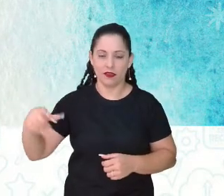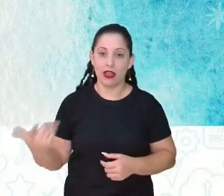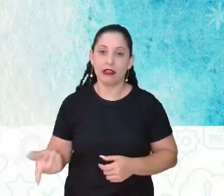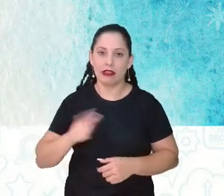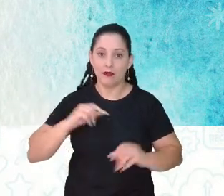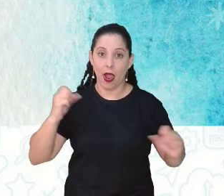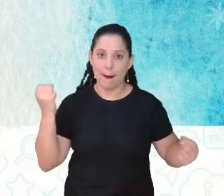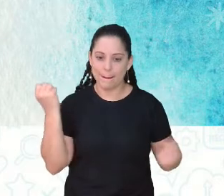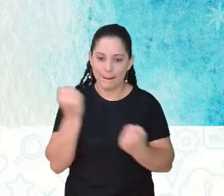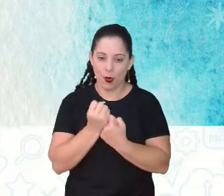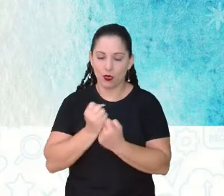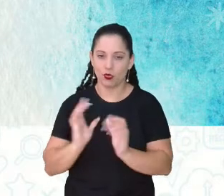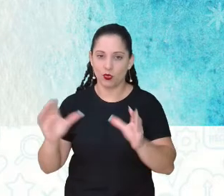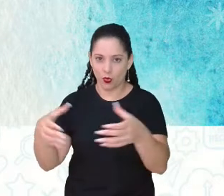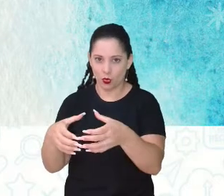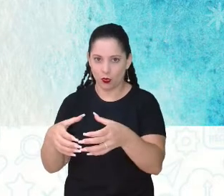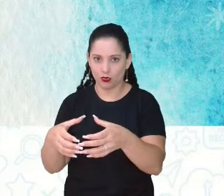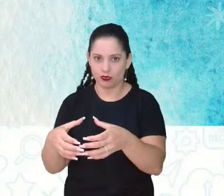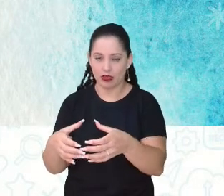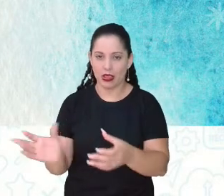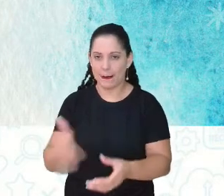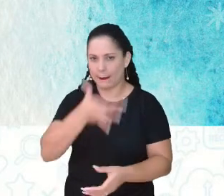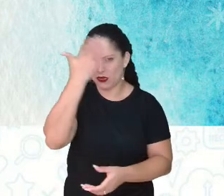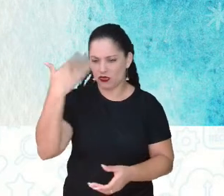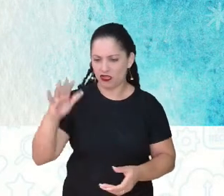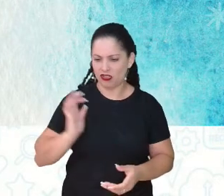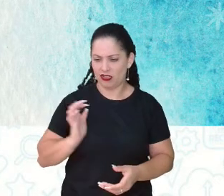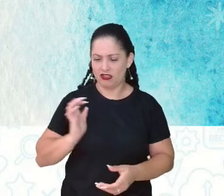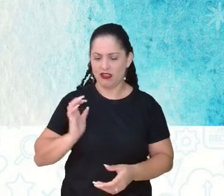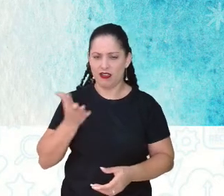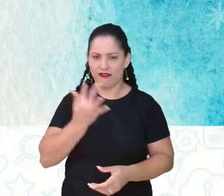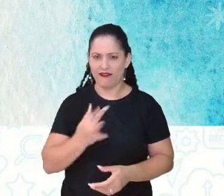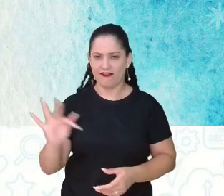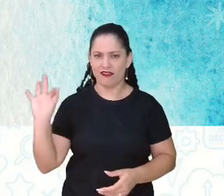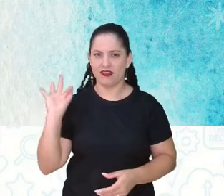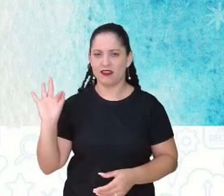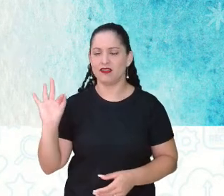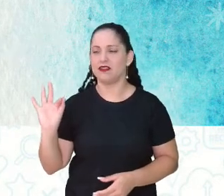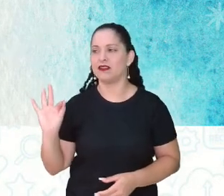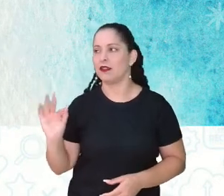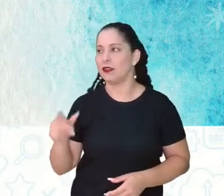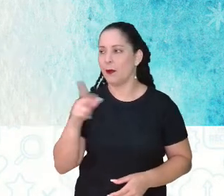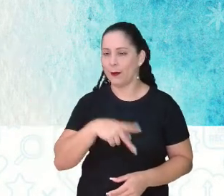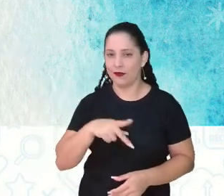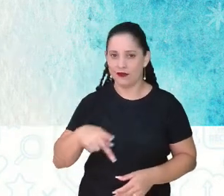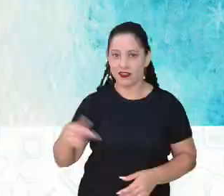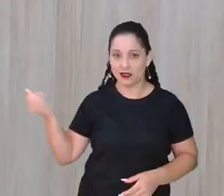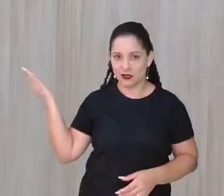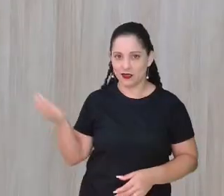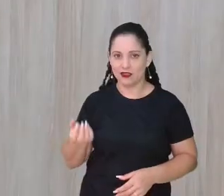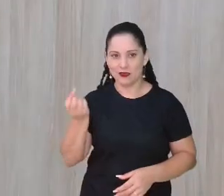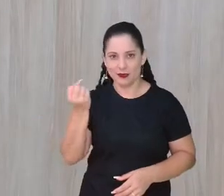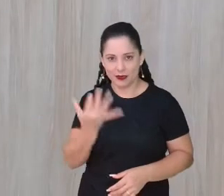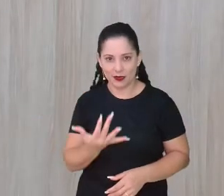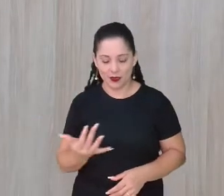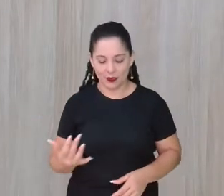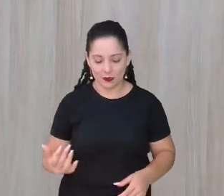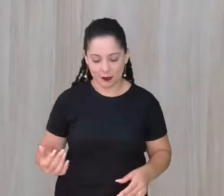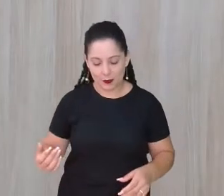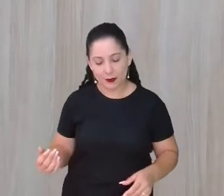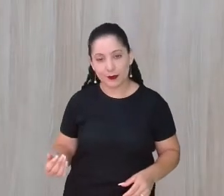pela alta burguesia, pela elite ali da França, como o professor Luciano já colocou, né, anteriormente,